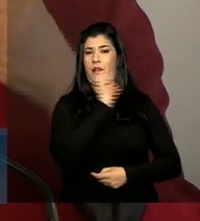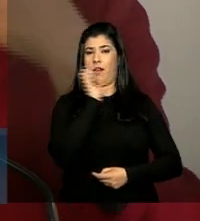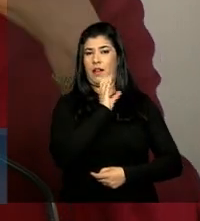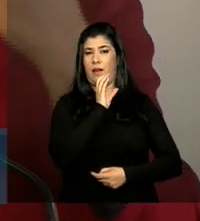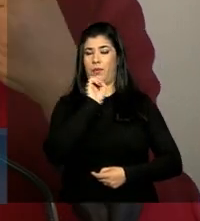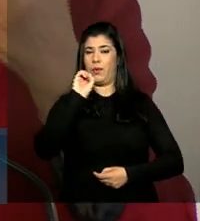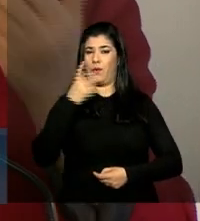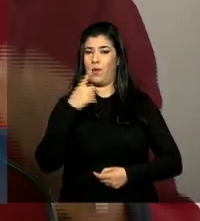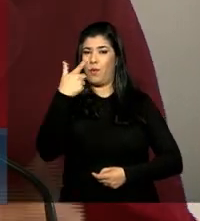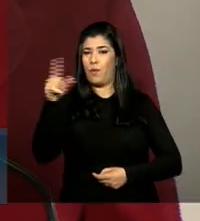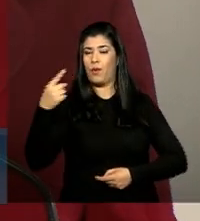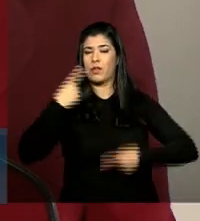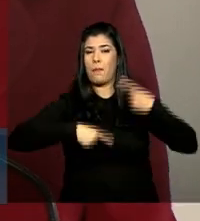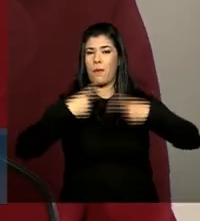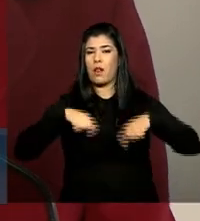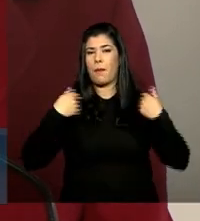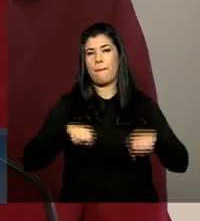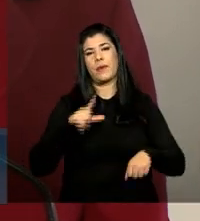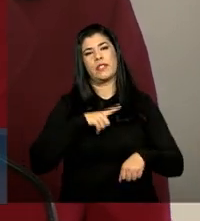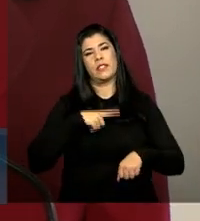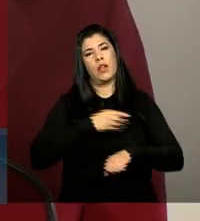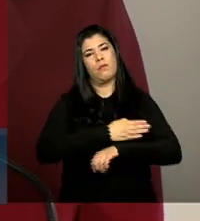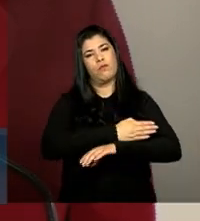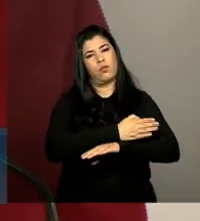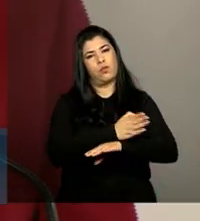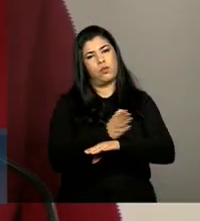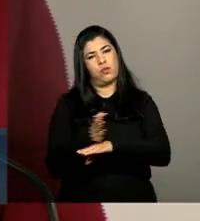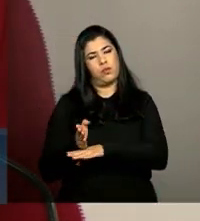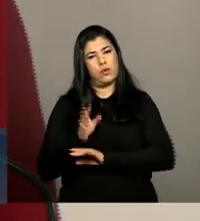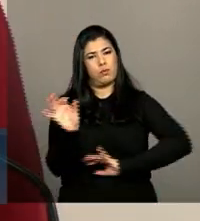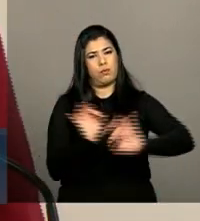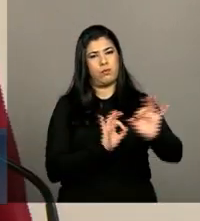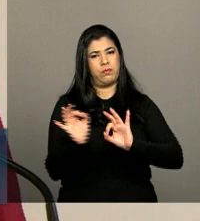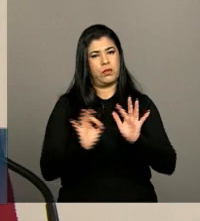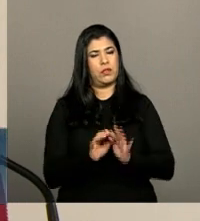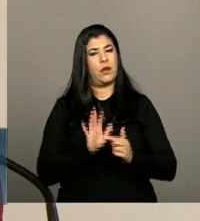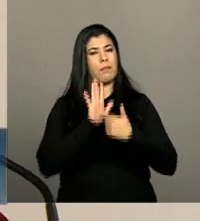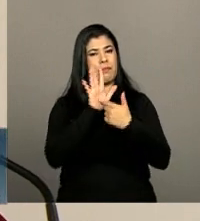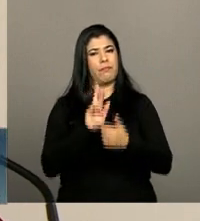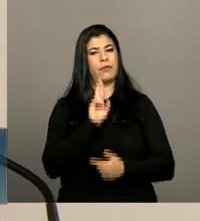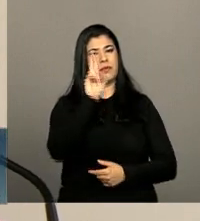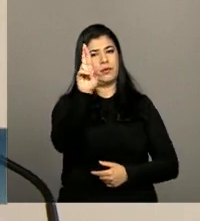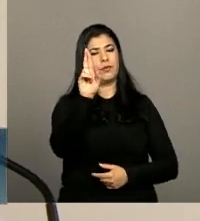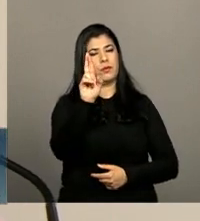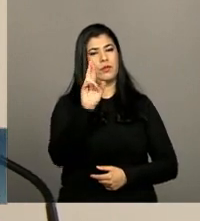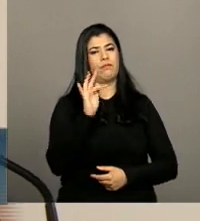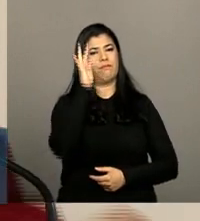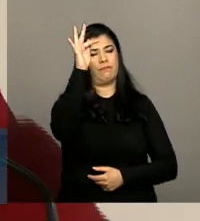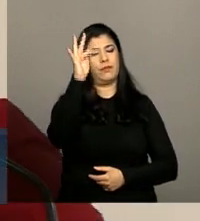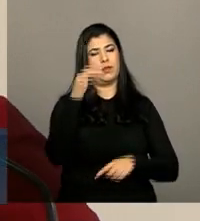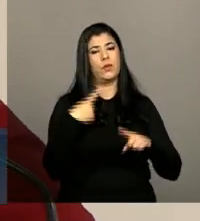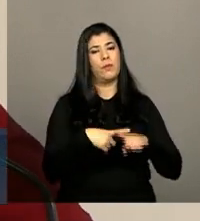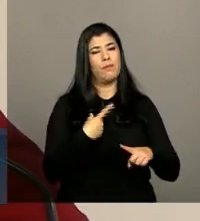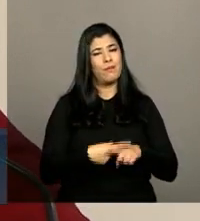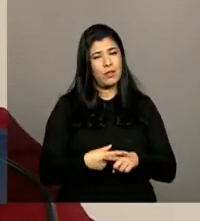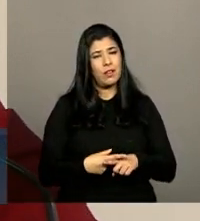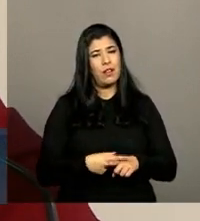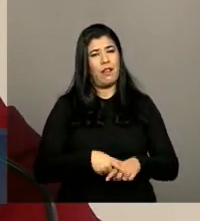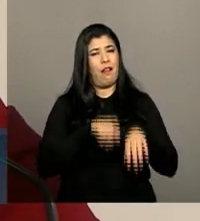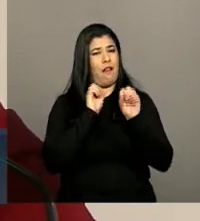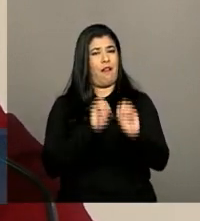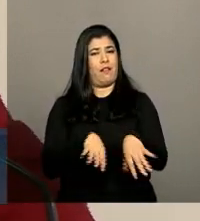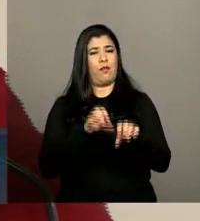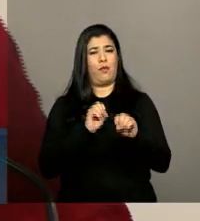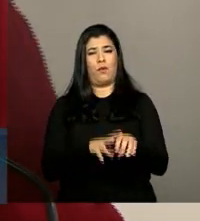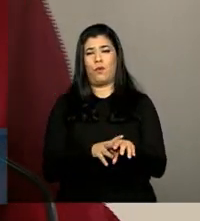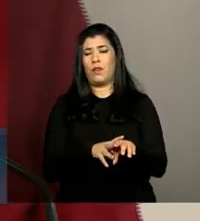têm mais longo prazo Sem dúvida nenhuma a educação é aquela que corta todo esse